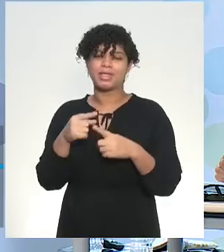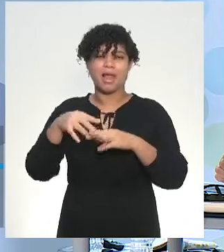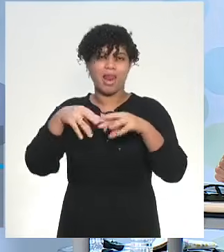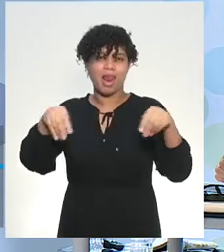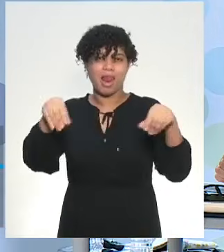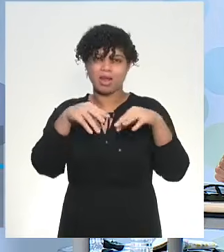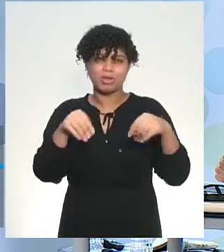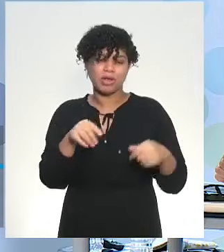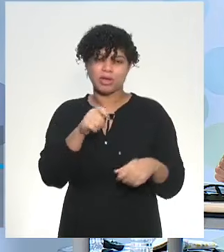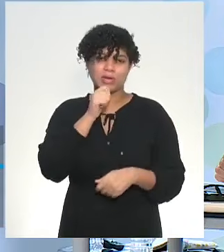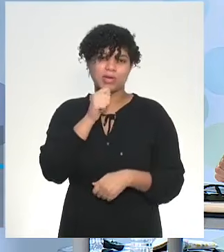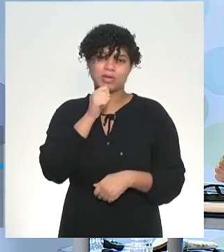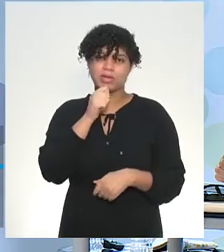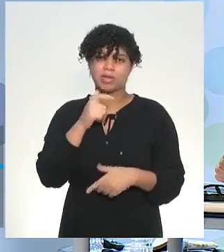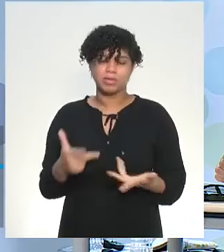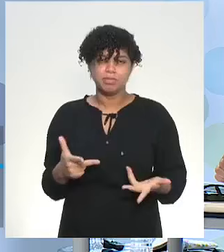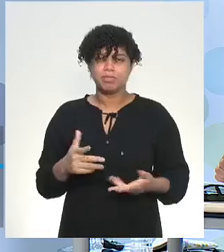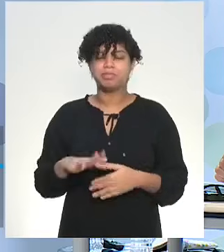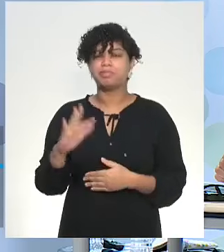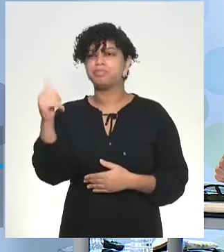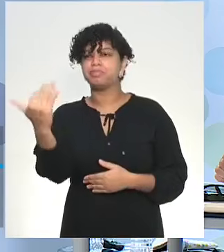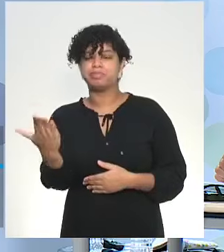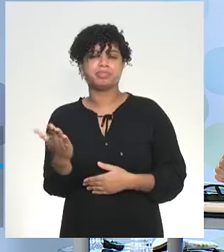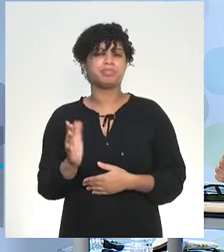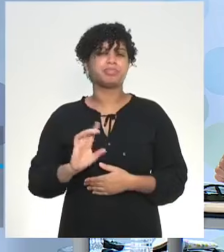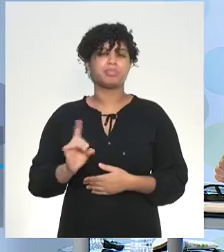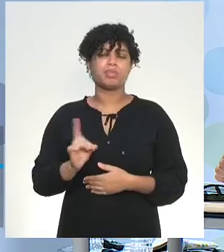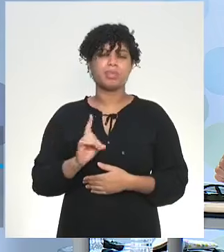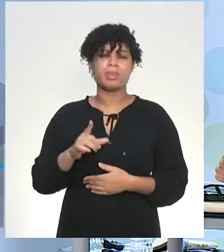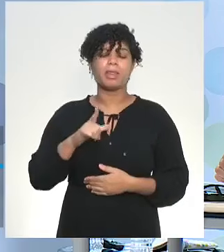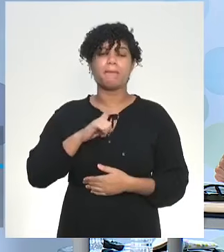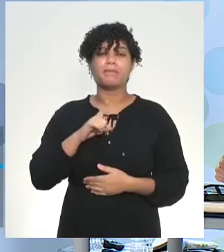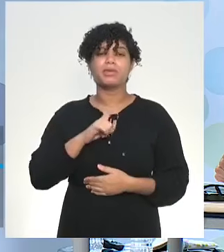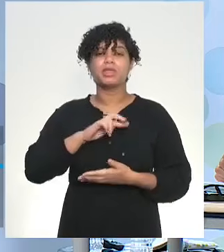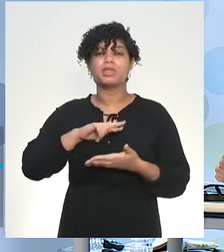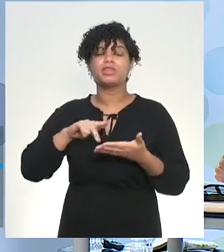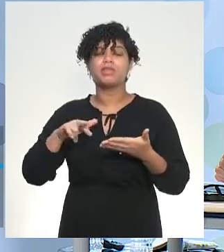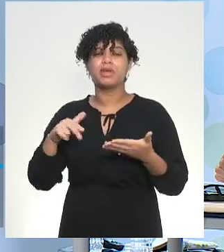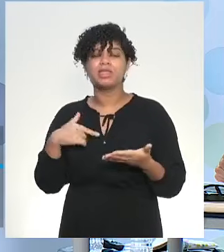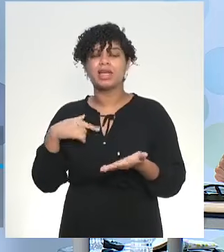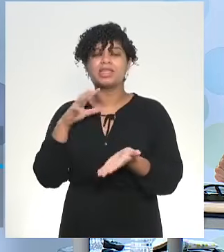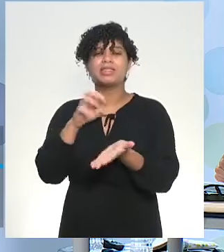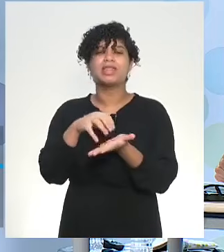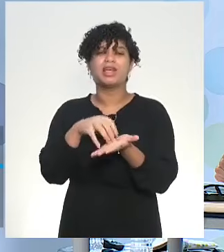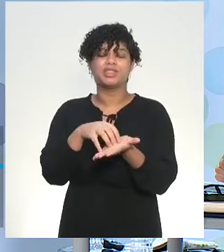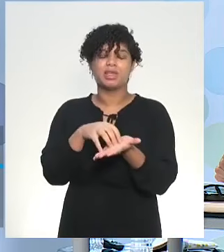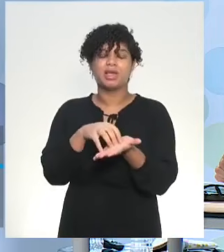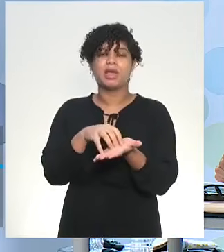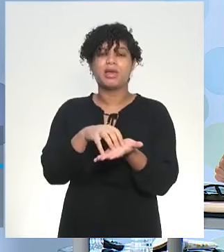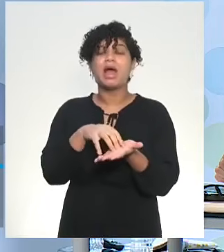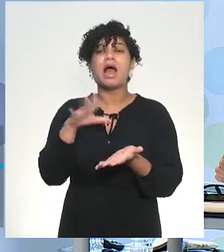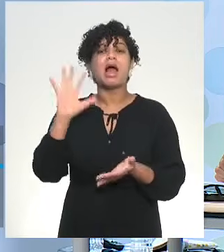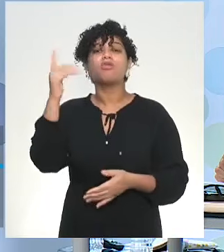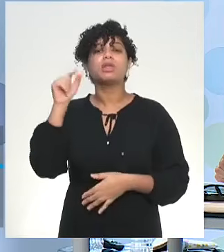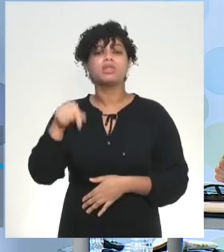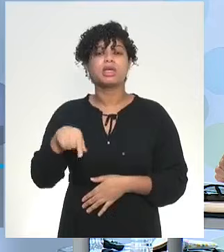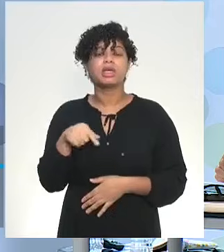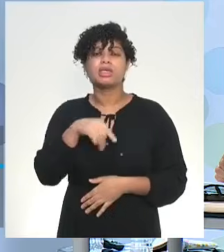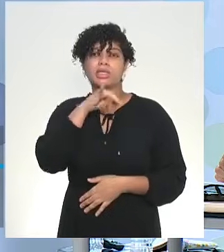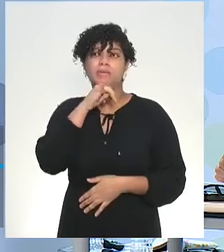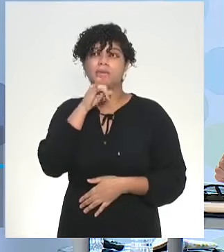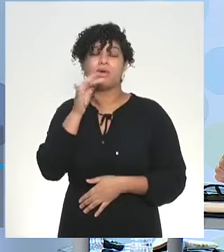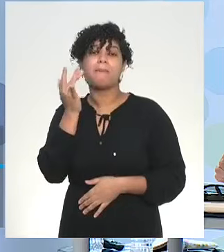território, né, fora, né, desocupado entre uma cidade e outra. Como acontece aqui, por exemplo, entre Mauá e